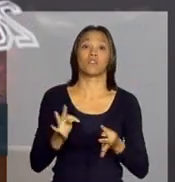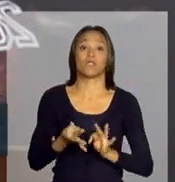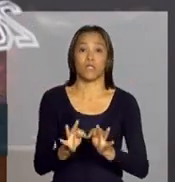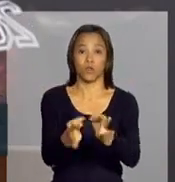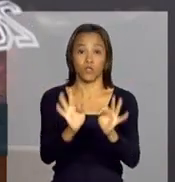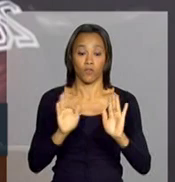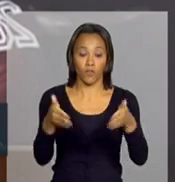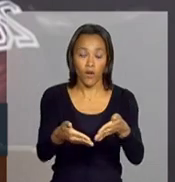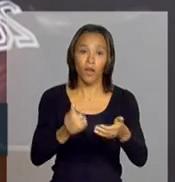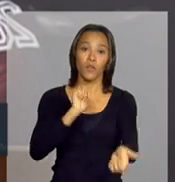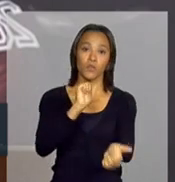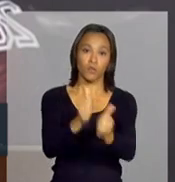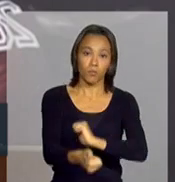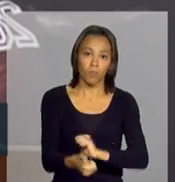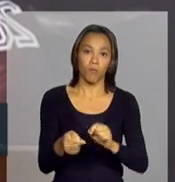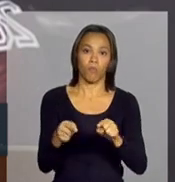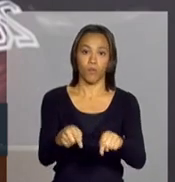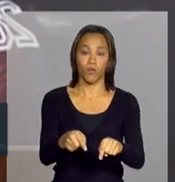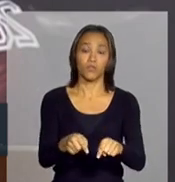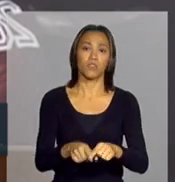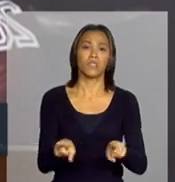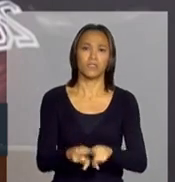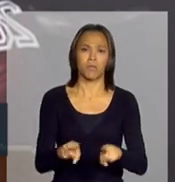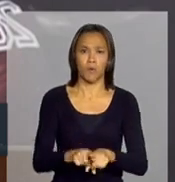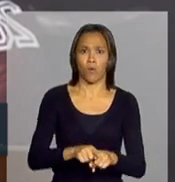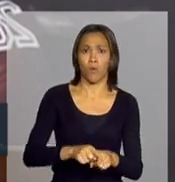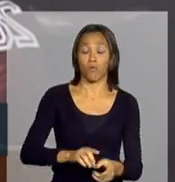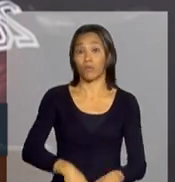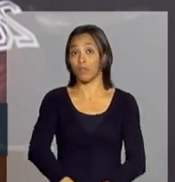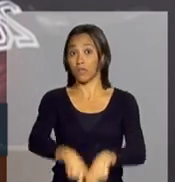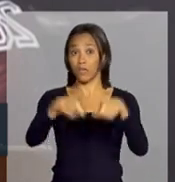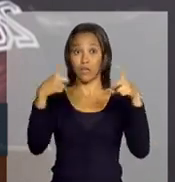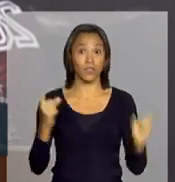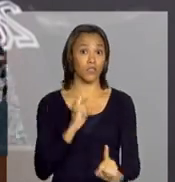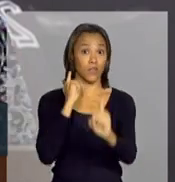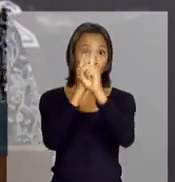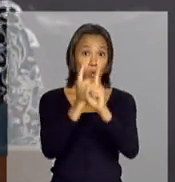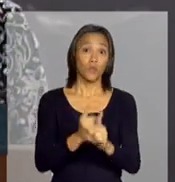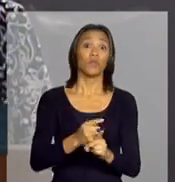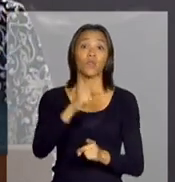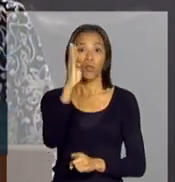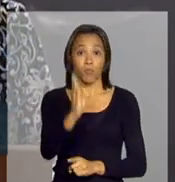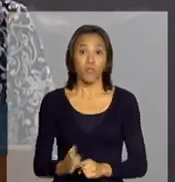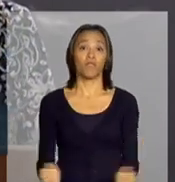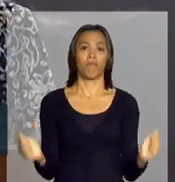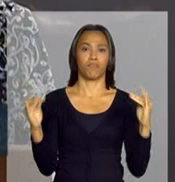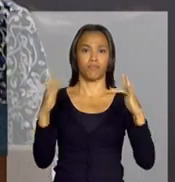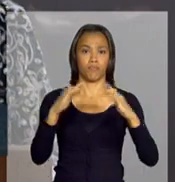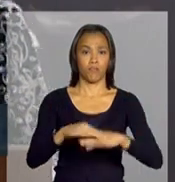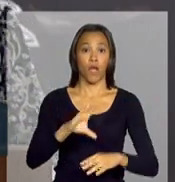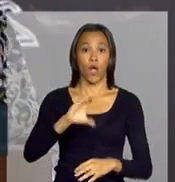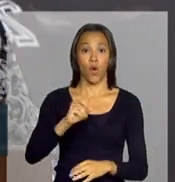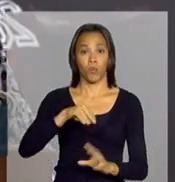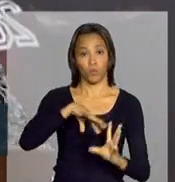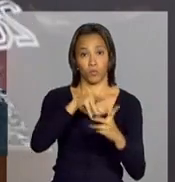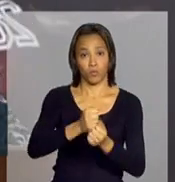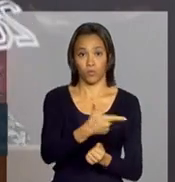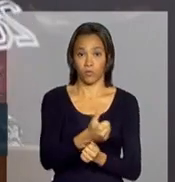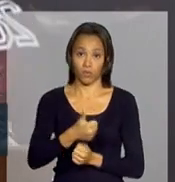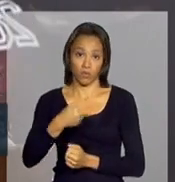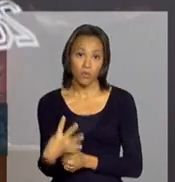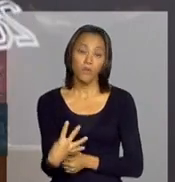esportes em linha com os grandes eventos que o Brasil irá sediar a copa do mundo em 14